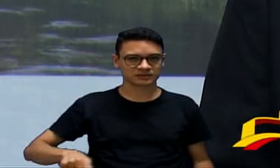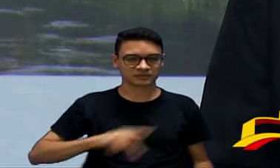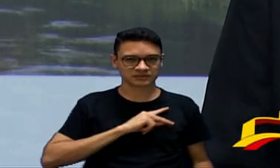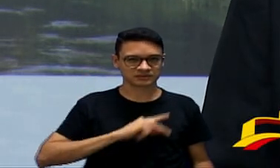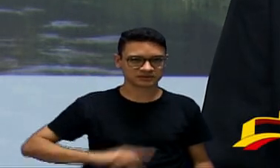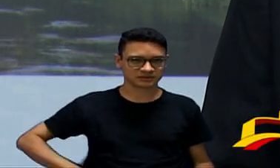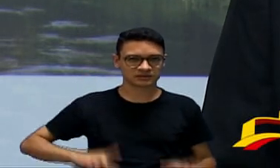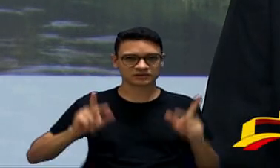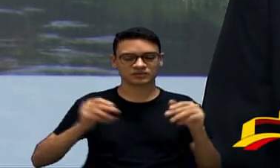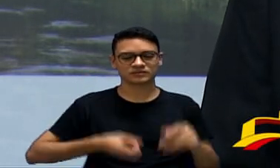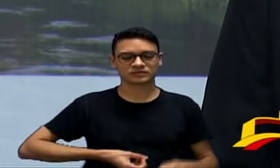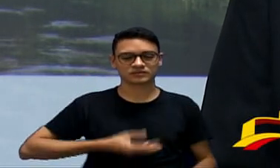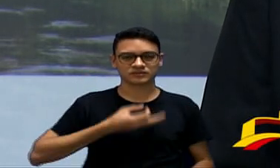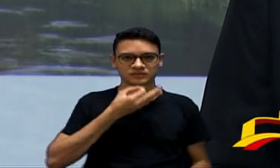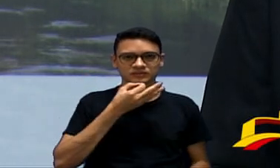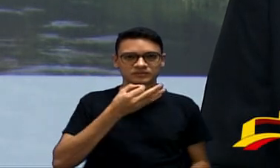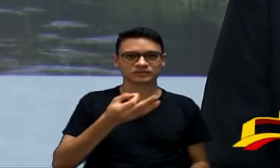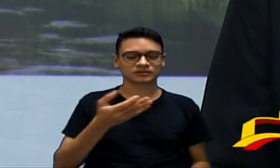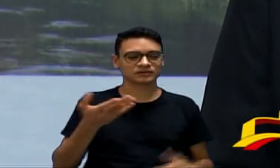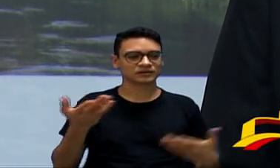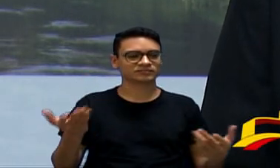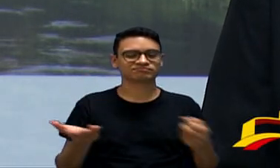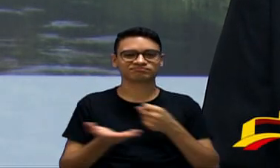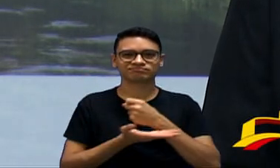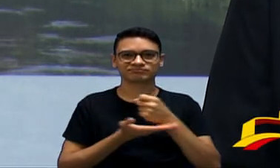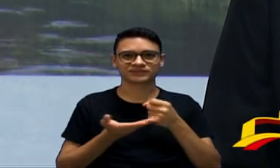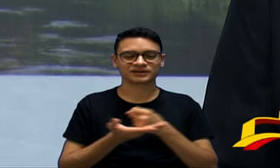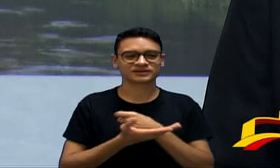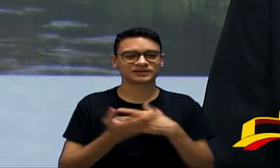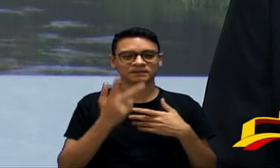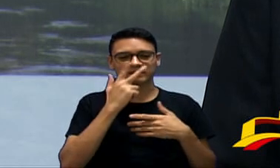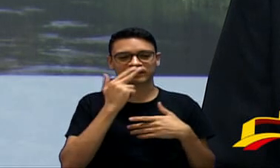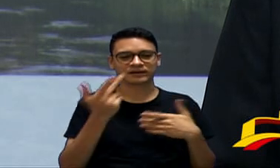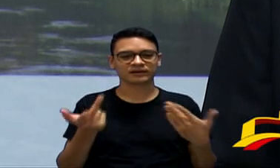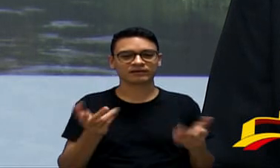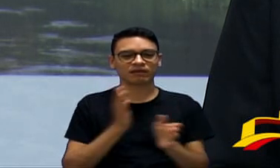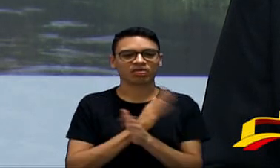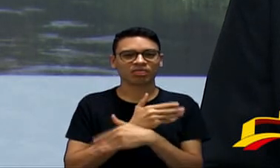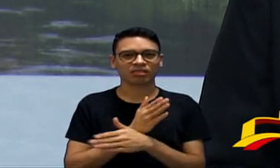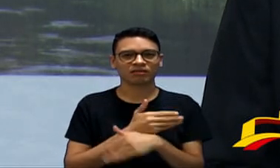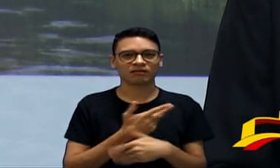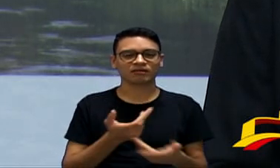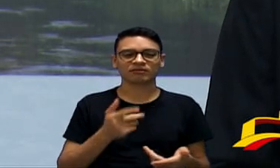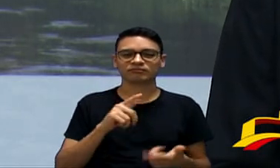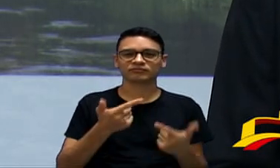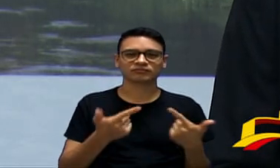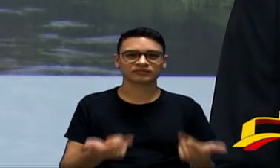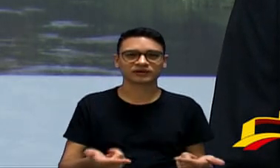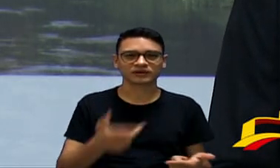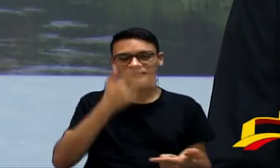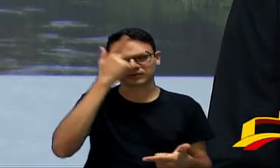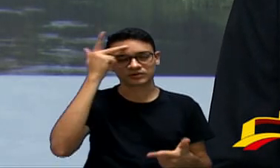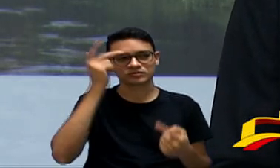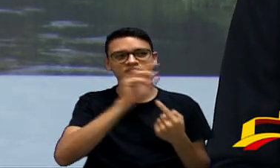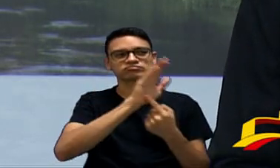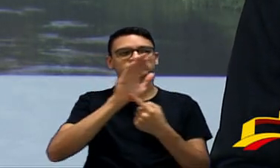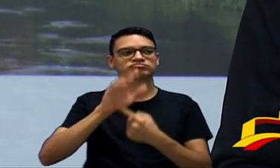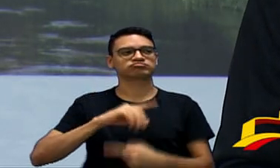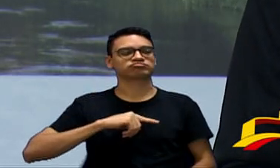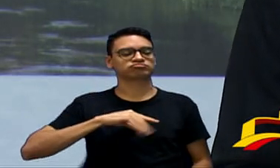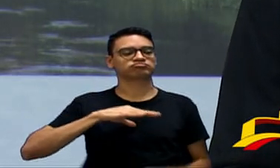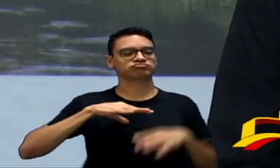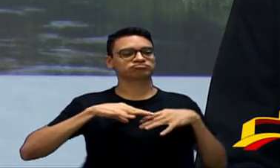coloca, é, no mínimo, volto a falar, não ter o que fazer, não ter proposta a apresentar para a sociedade, não ter